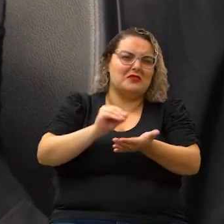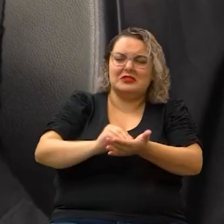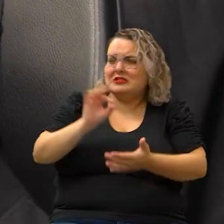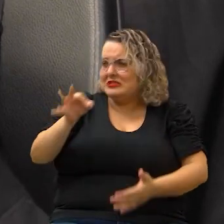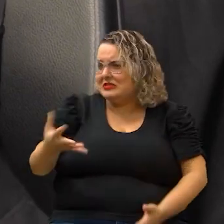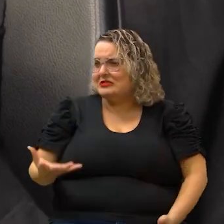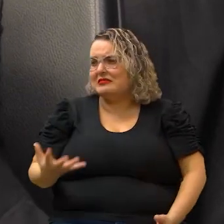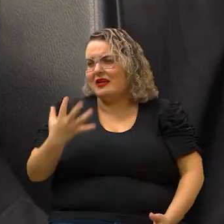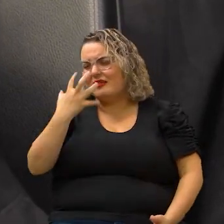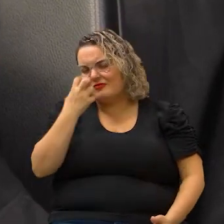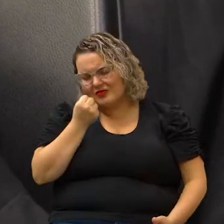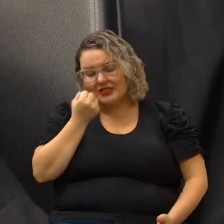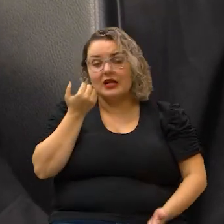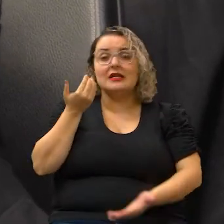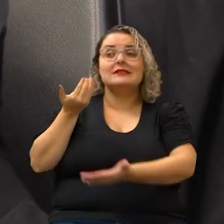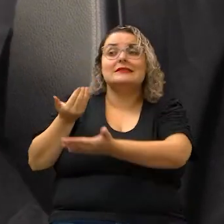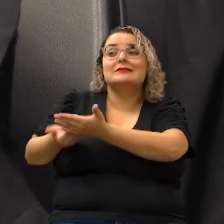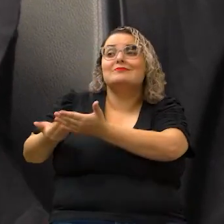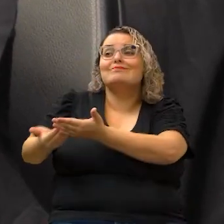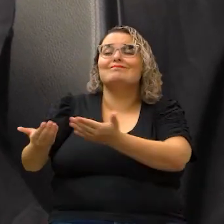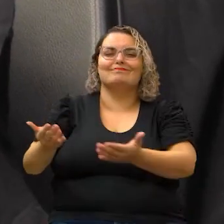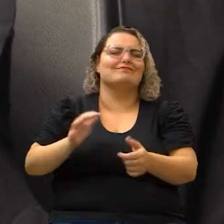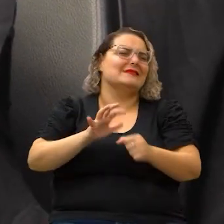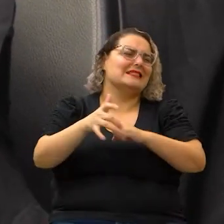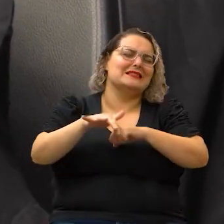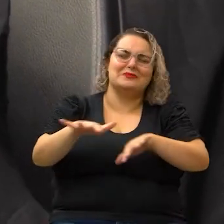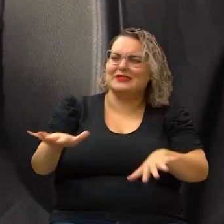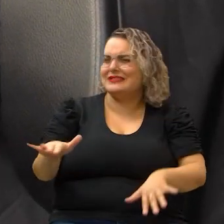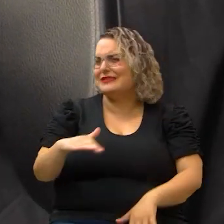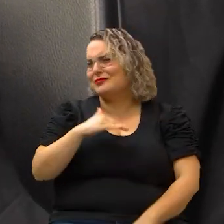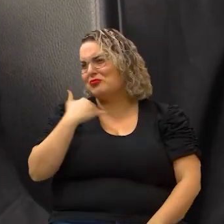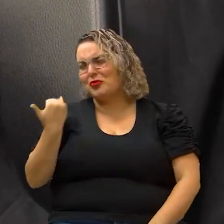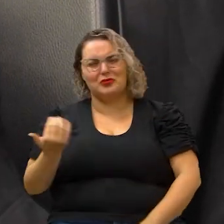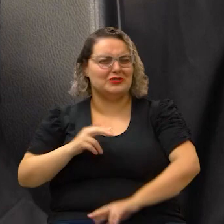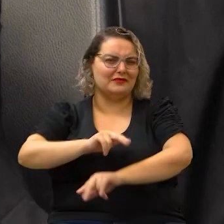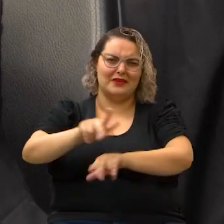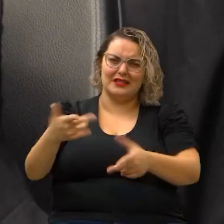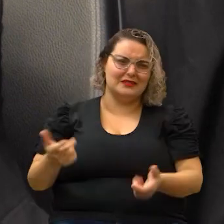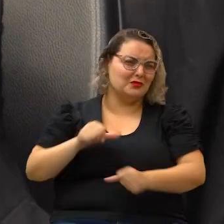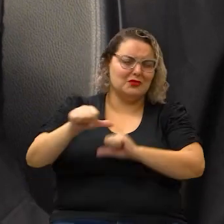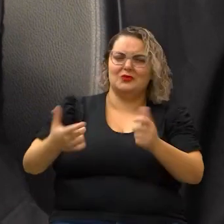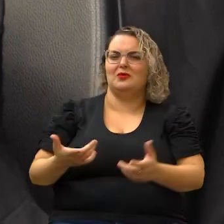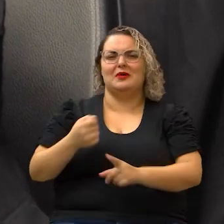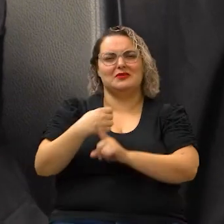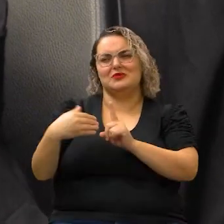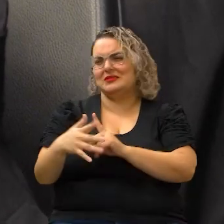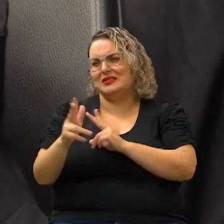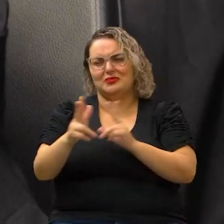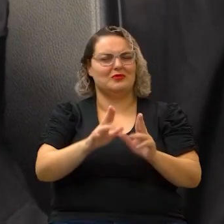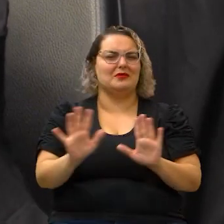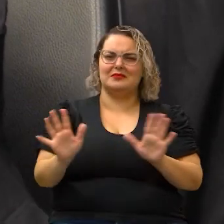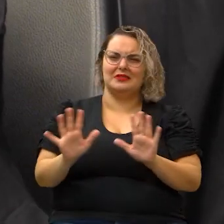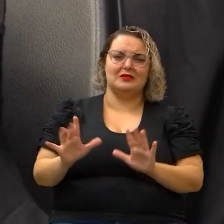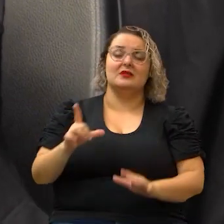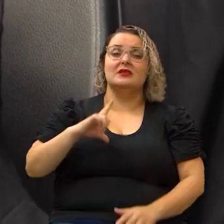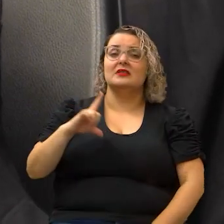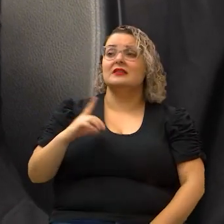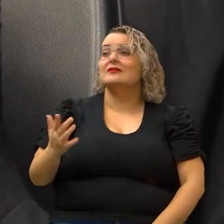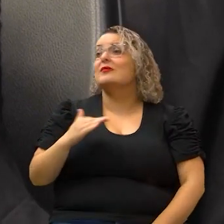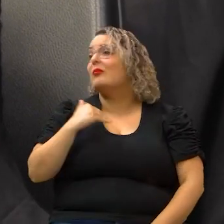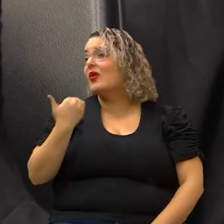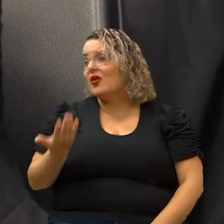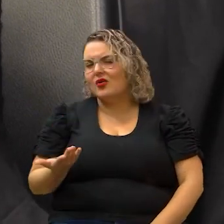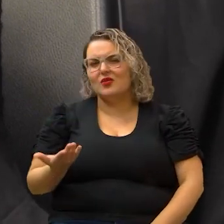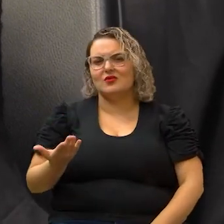Sim. incertezas, as decepções, as perdas. Essa pandemia mudou a sociedade. Ela não vai ser a mesma, porque houve